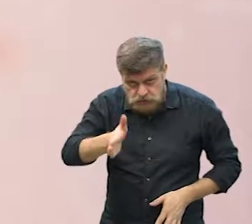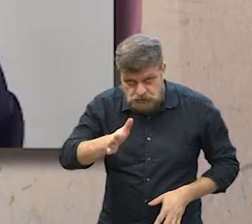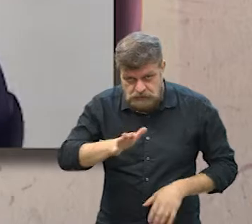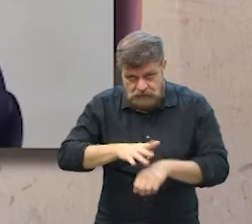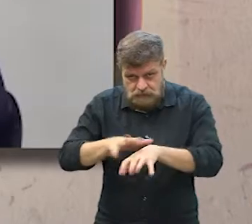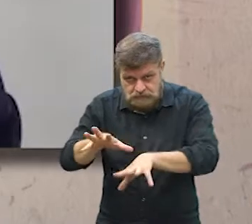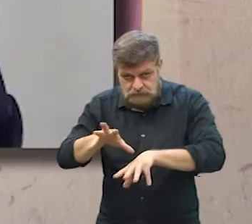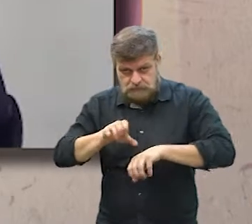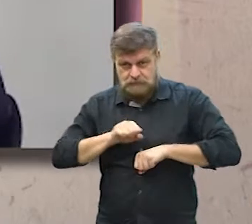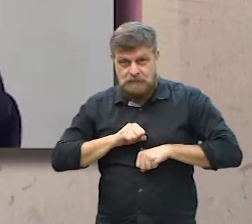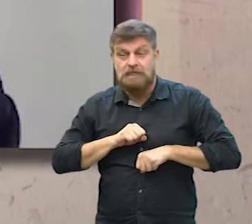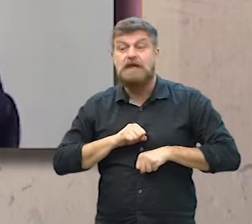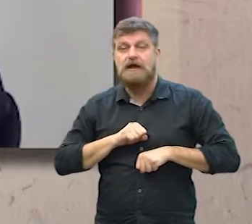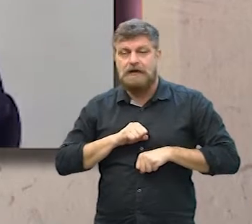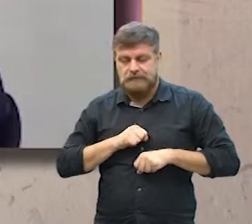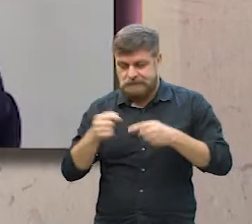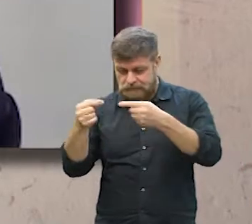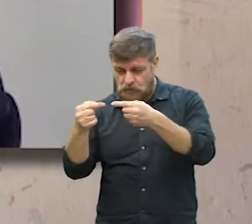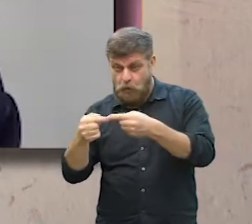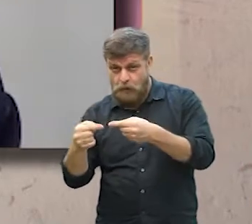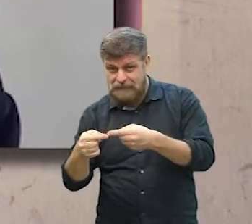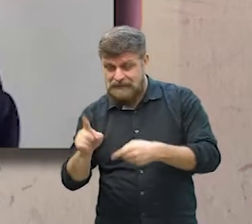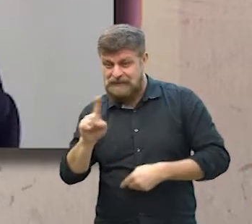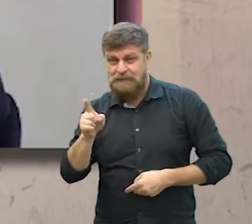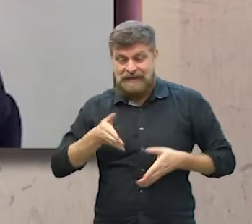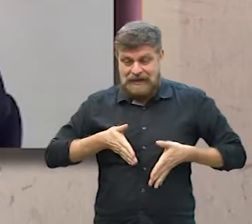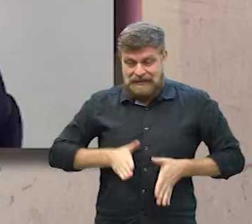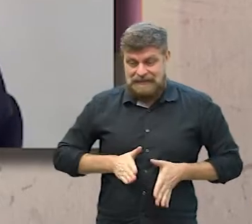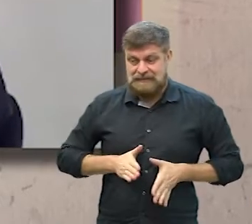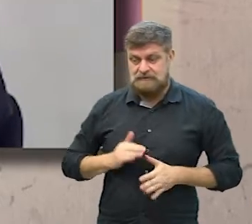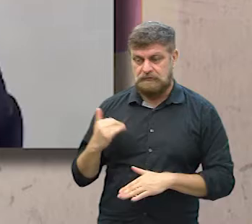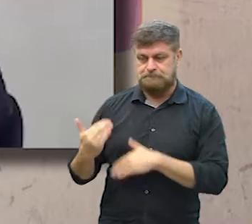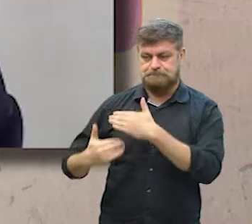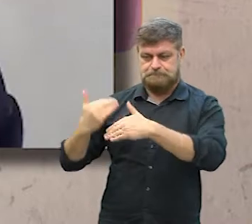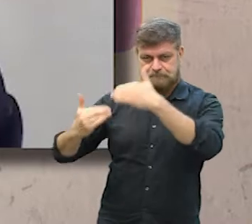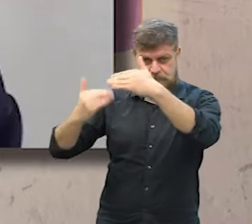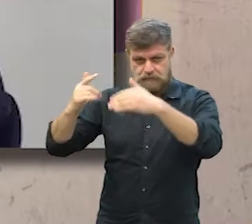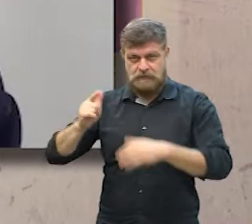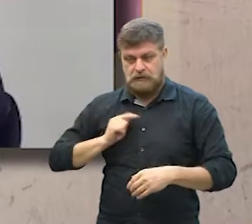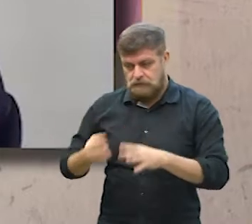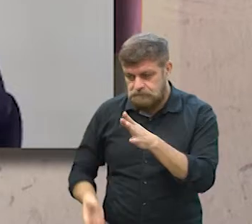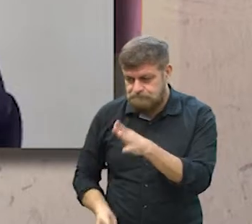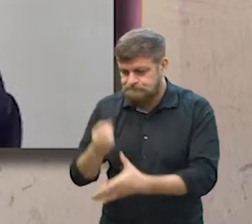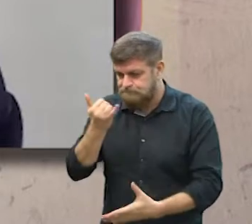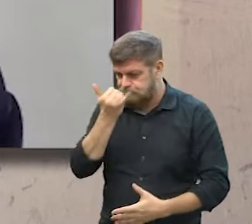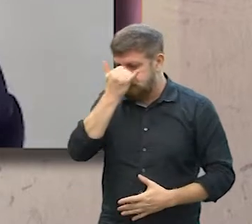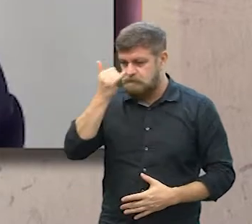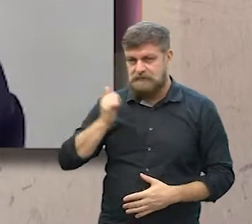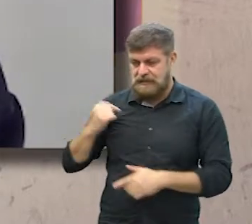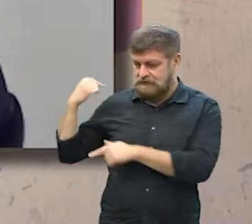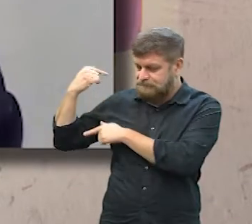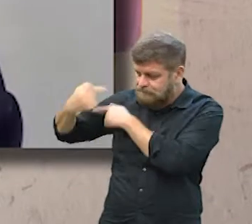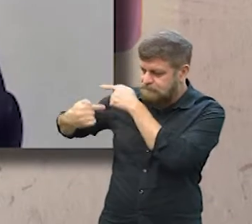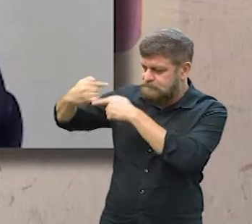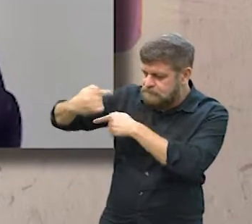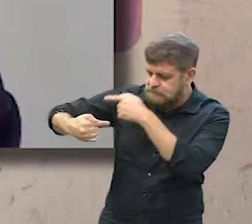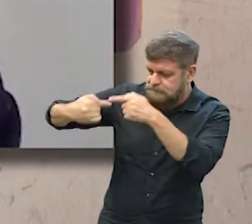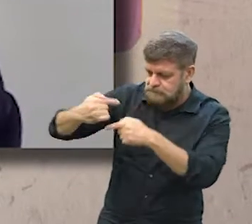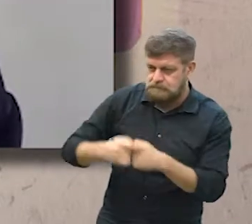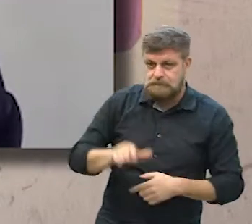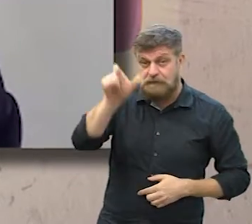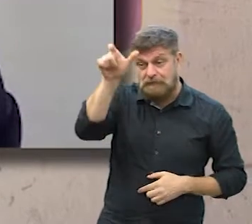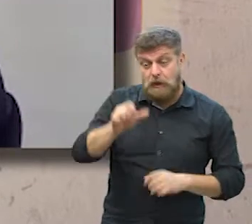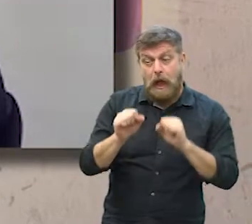asma? Ela nasce com a tendência, né? Ela não necessariamente vai desenvolver, ela nasce com essa tendência, isso é uma transmissão hereditária, então tem